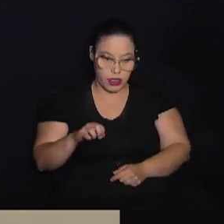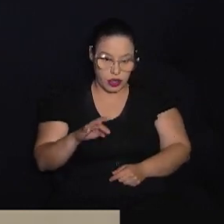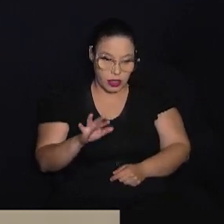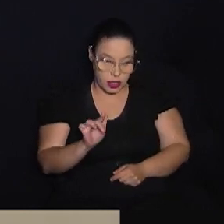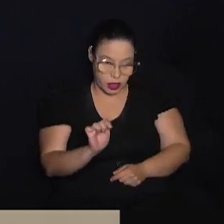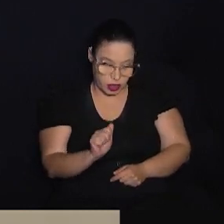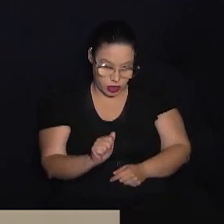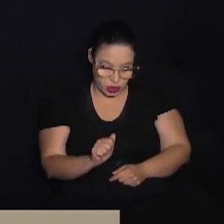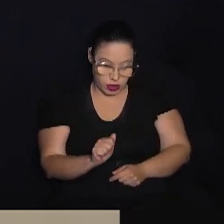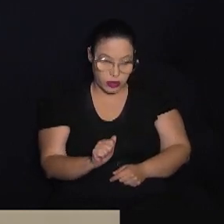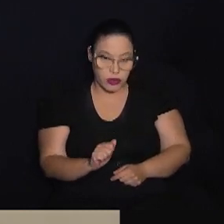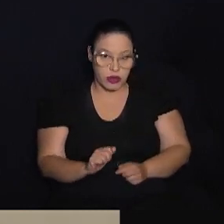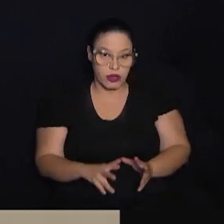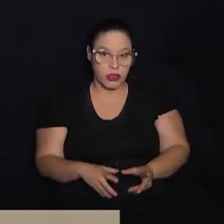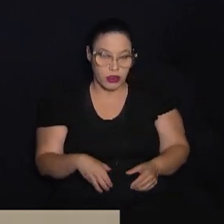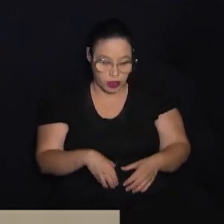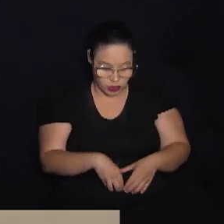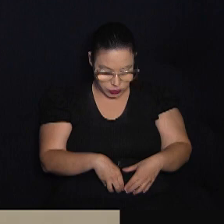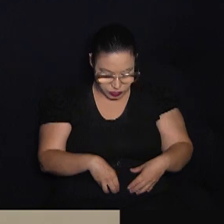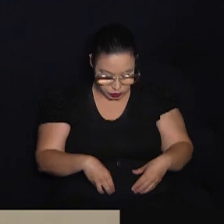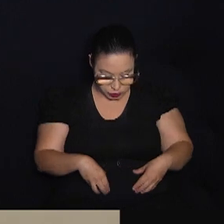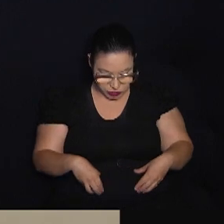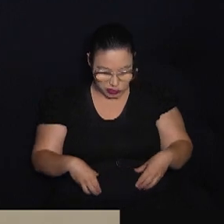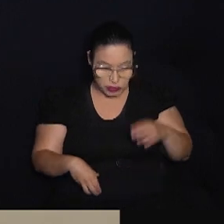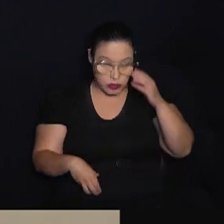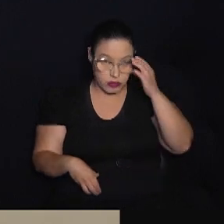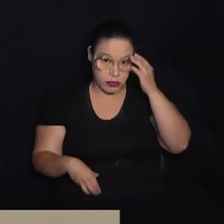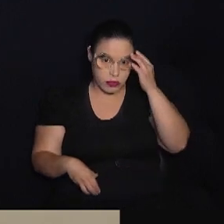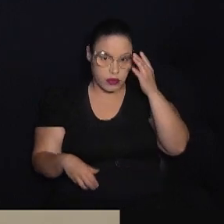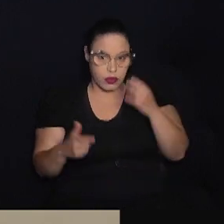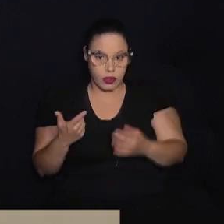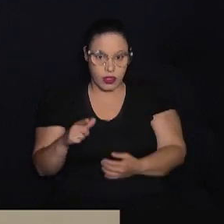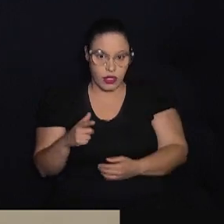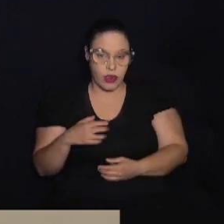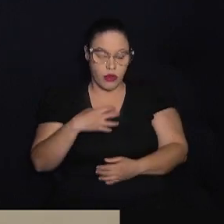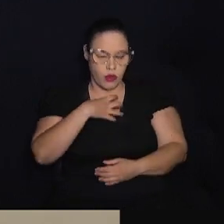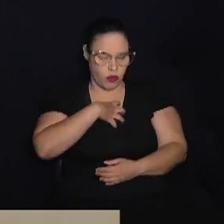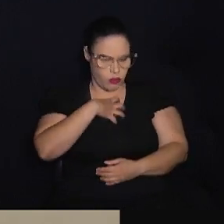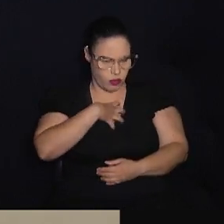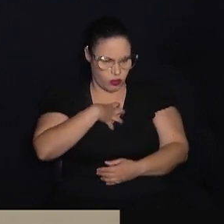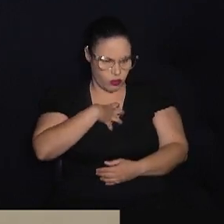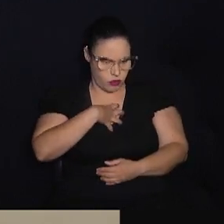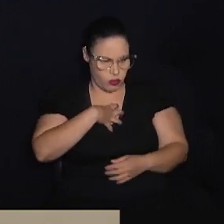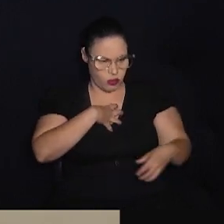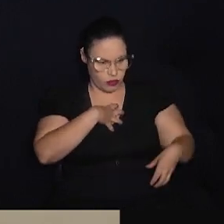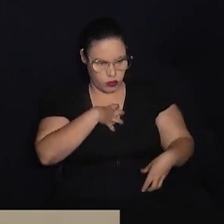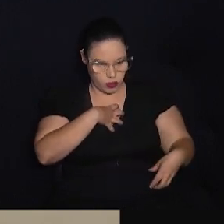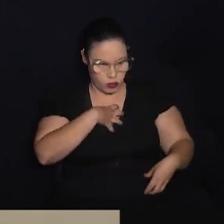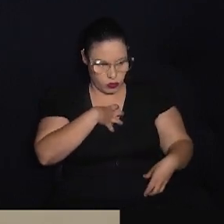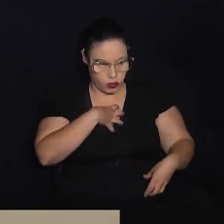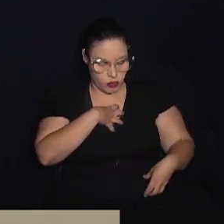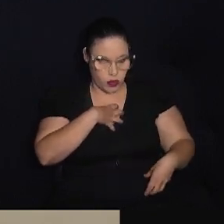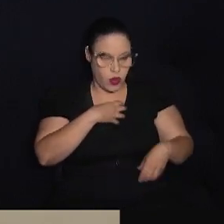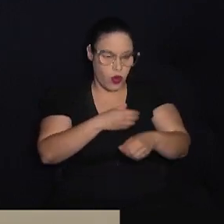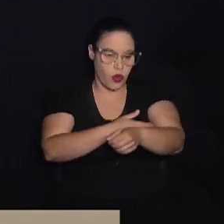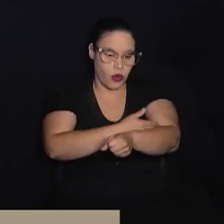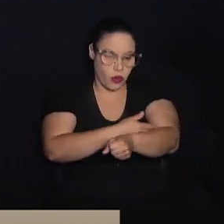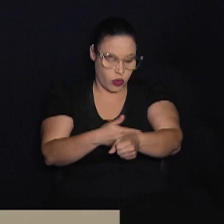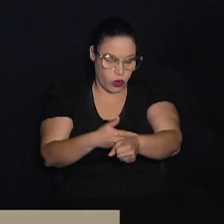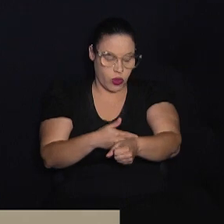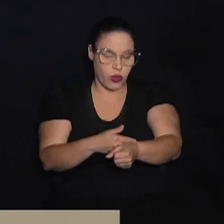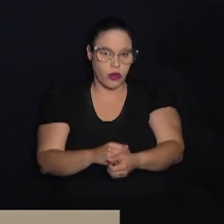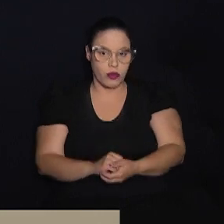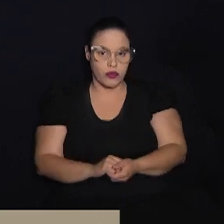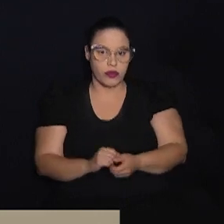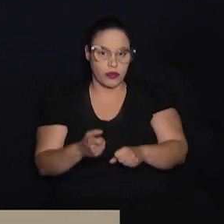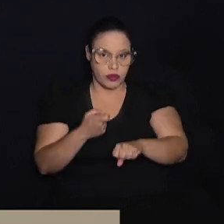graus de invasão dentro da bexiga, e ele não tem nada no pulmão, no fígado de metástase ou nos ossos, se está